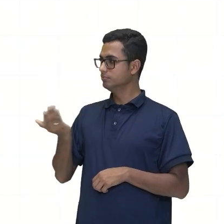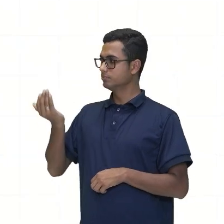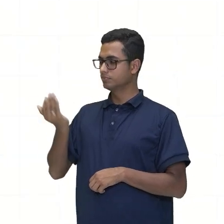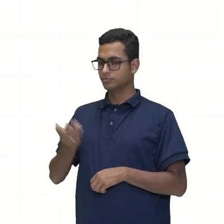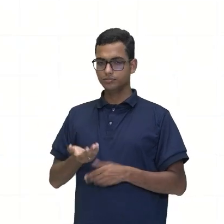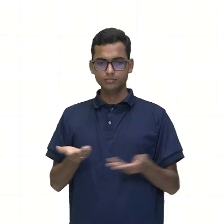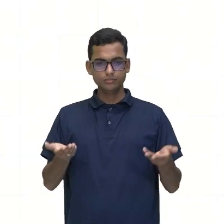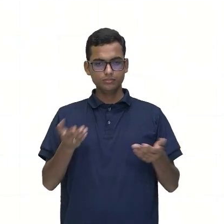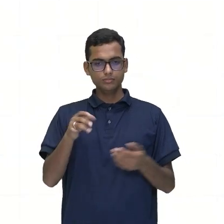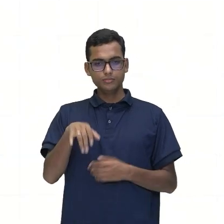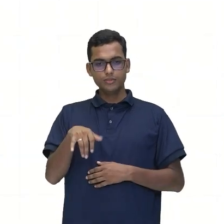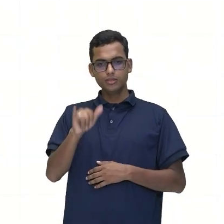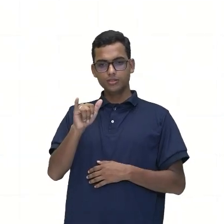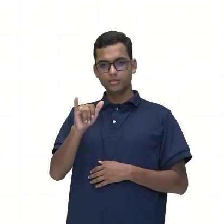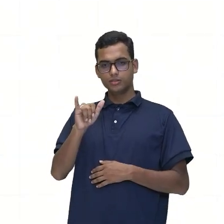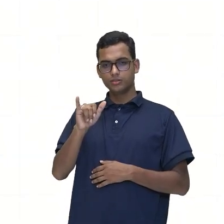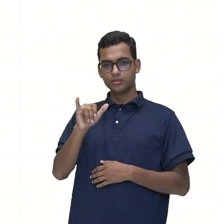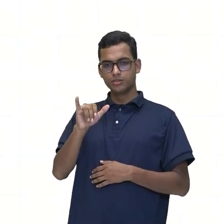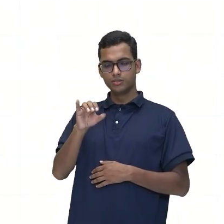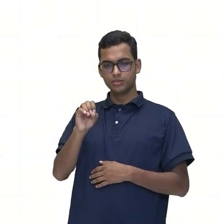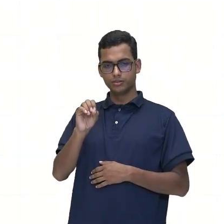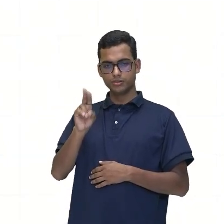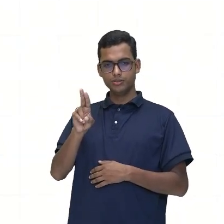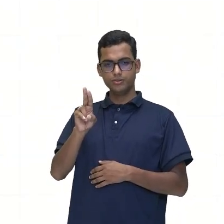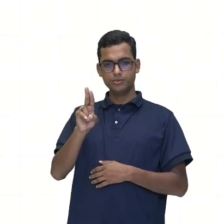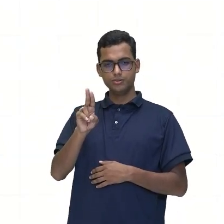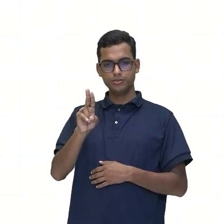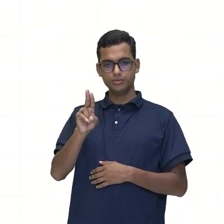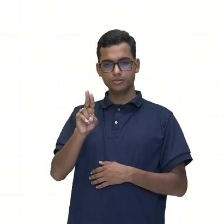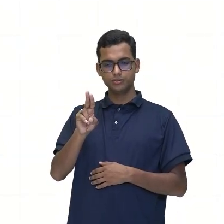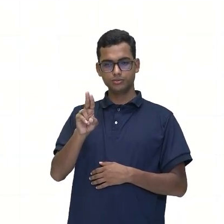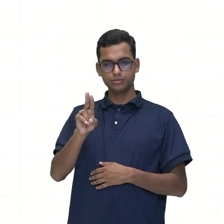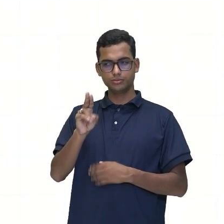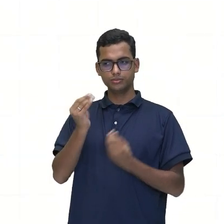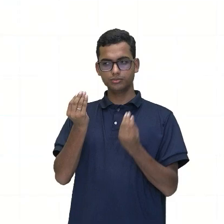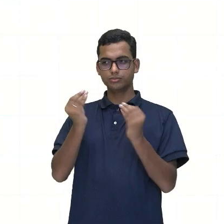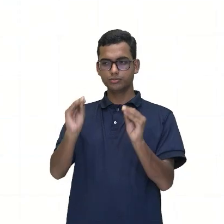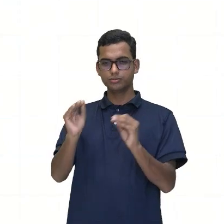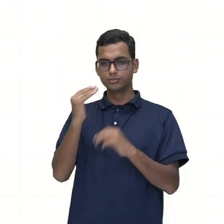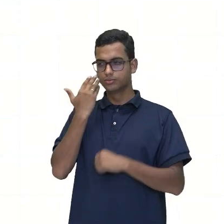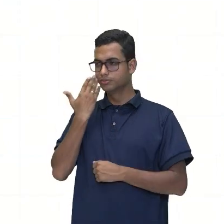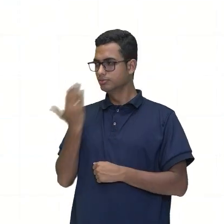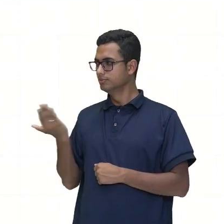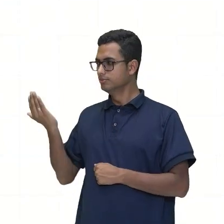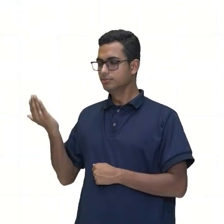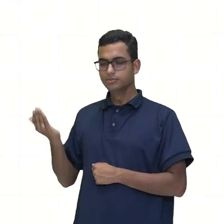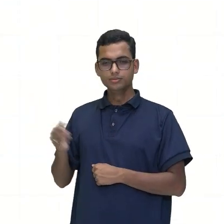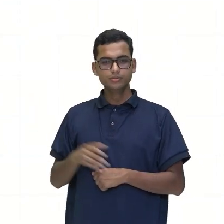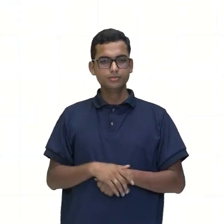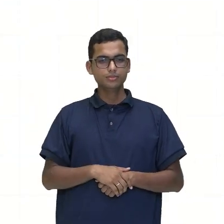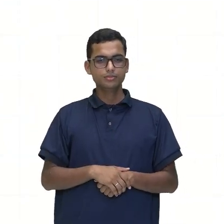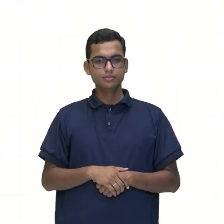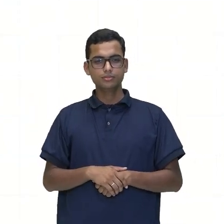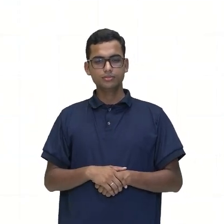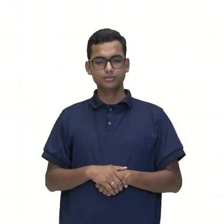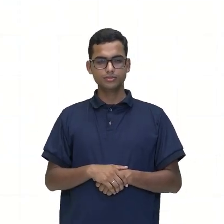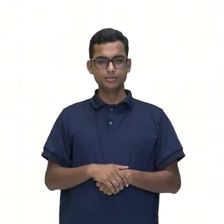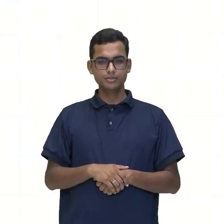You, vamos ver o que significa you, gente. Vamos lá. O you, ele pode ser tanto